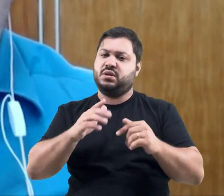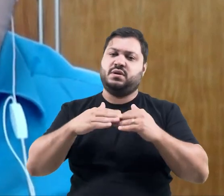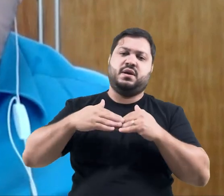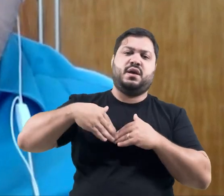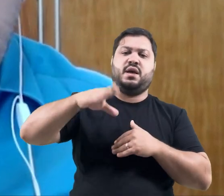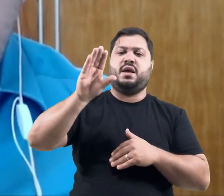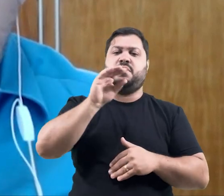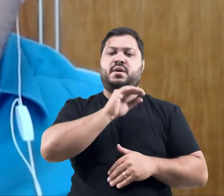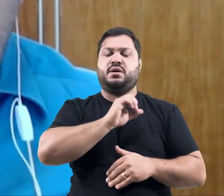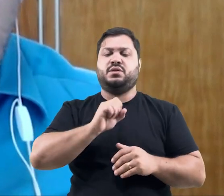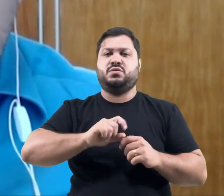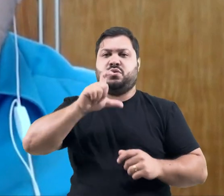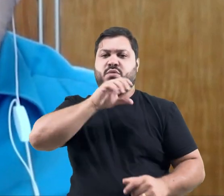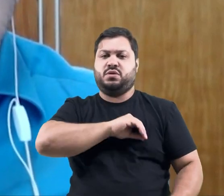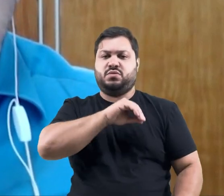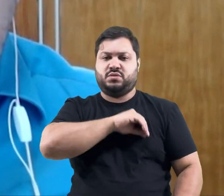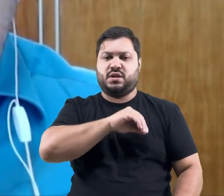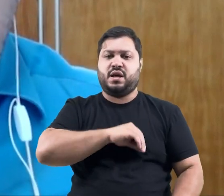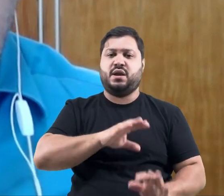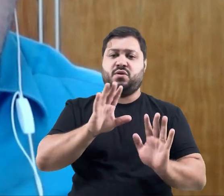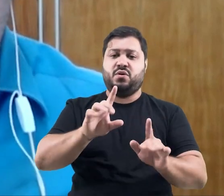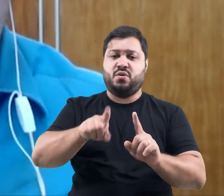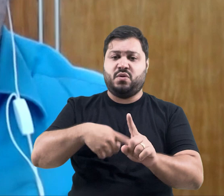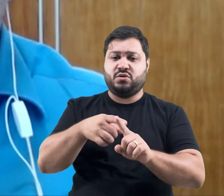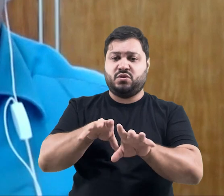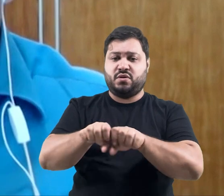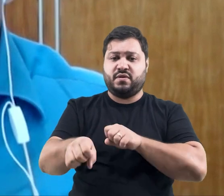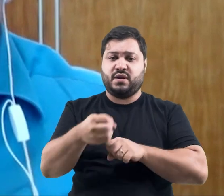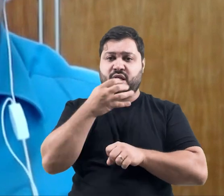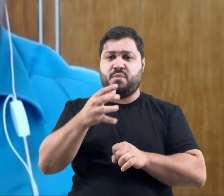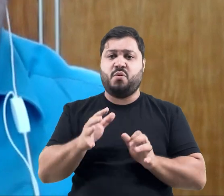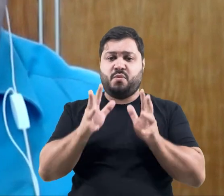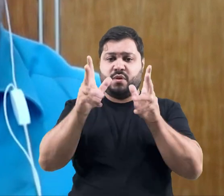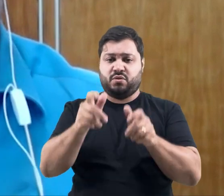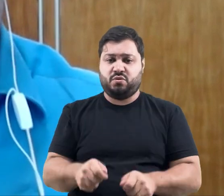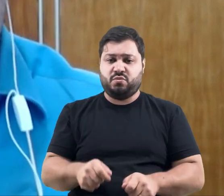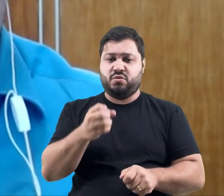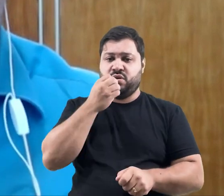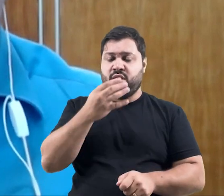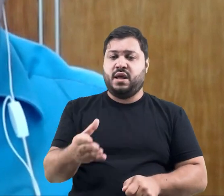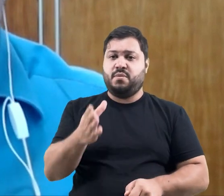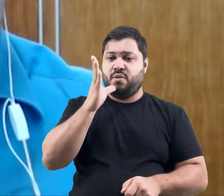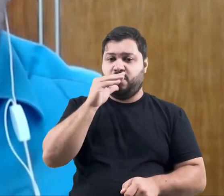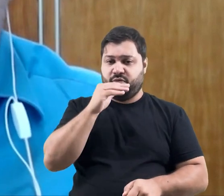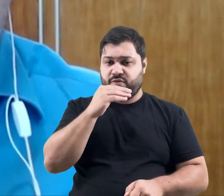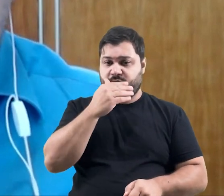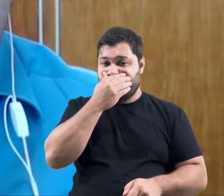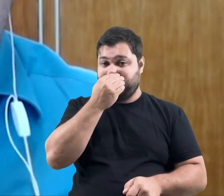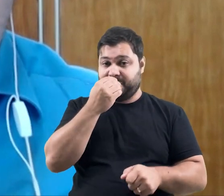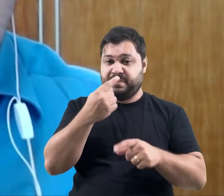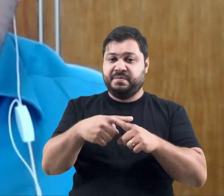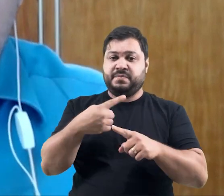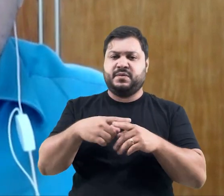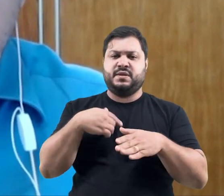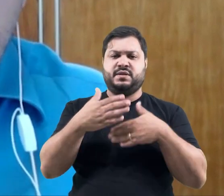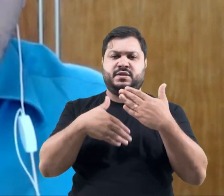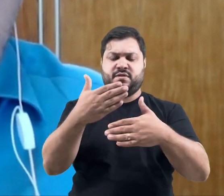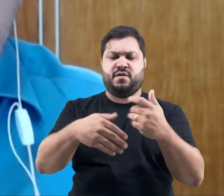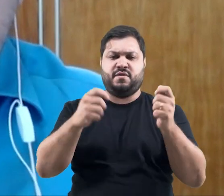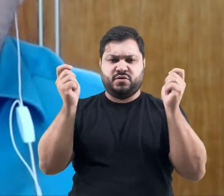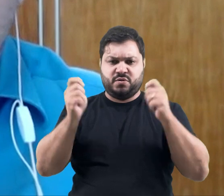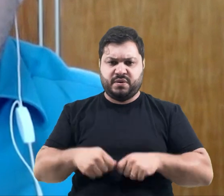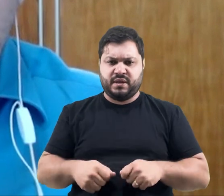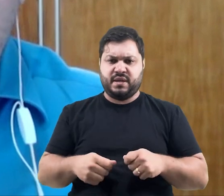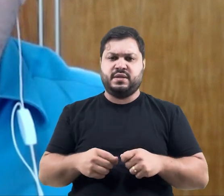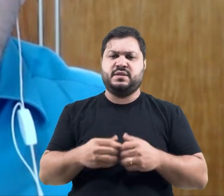os ganhos vão além do aumento na remuneração. O adicional de qualificação é bom para todo mundo. Ele é bom para o servidor, porque